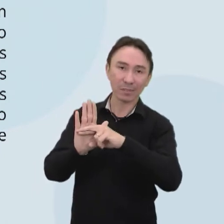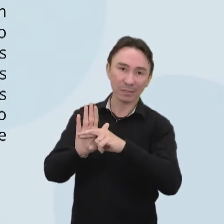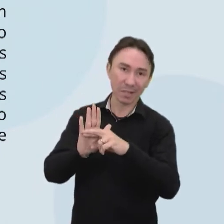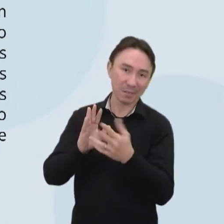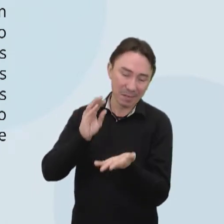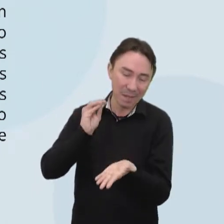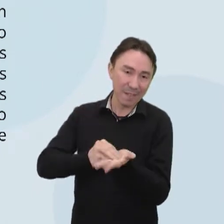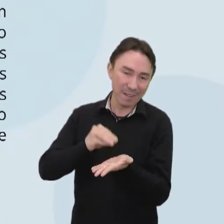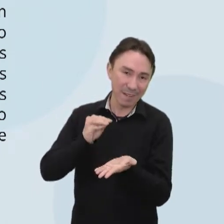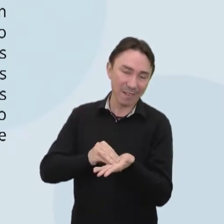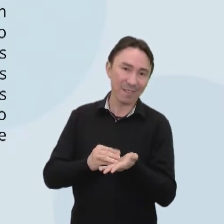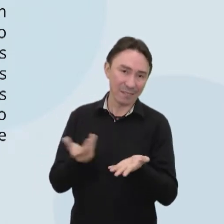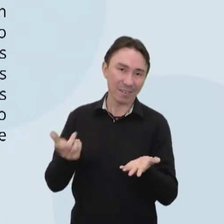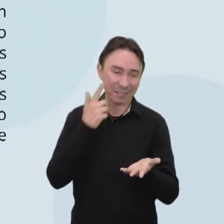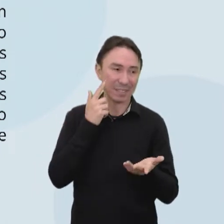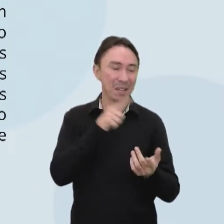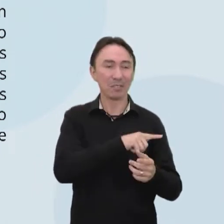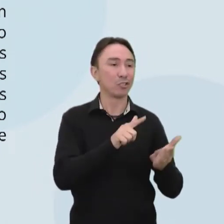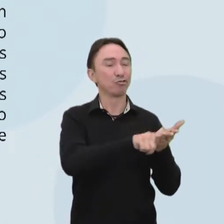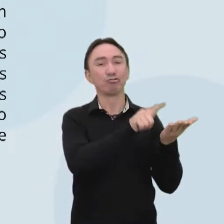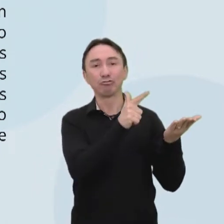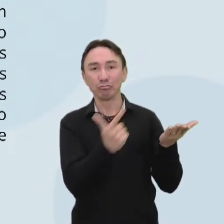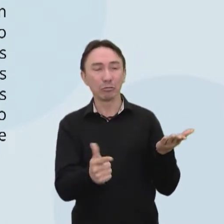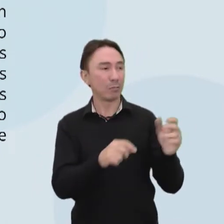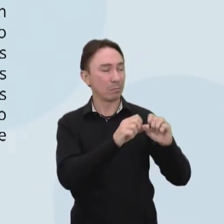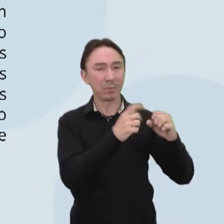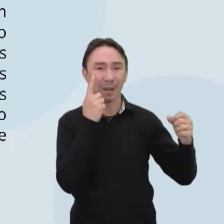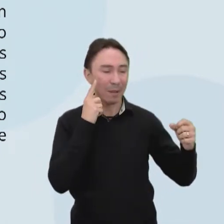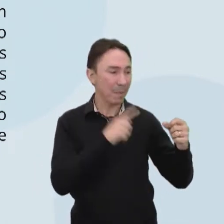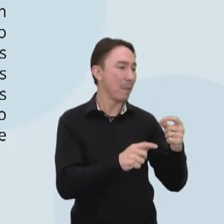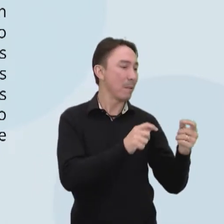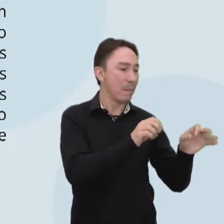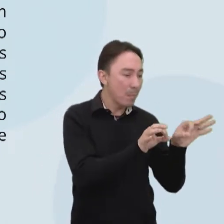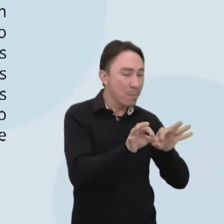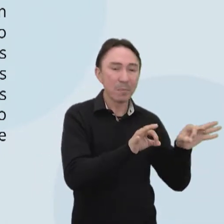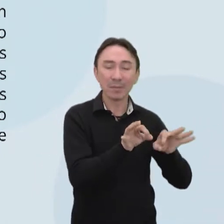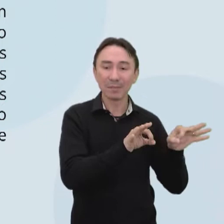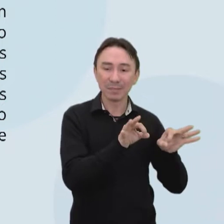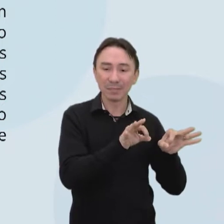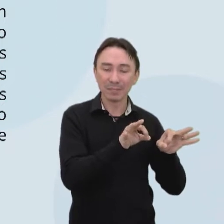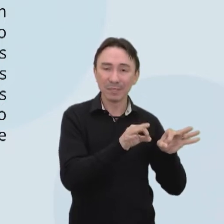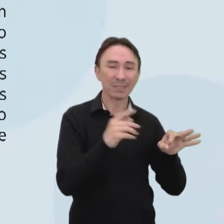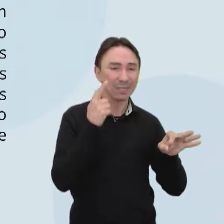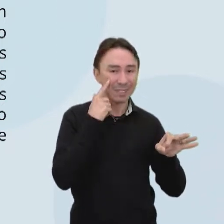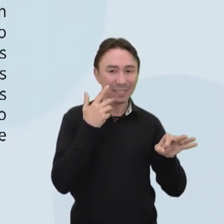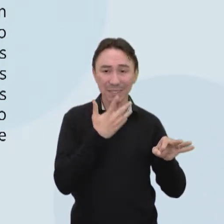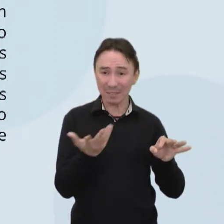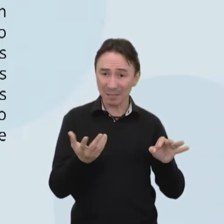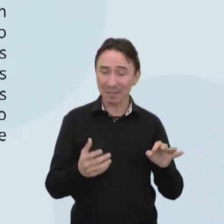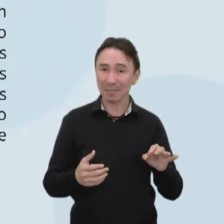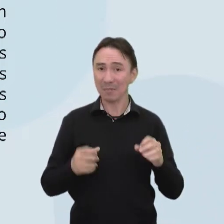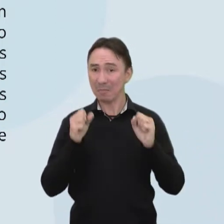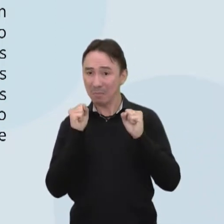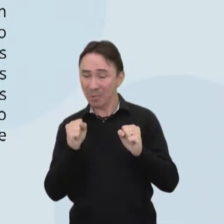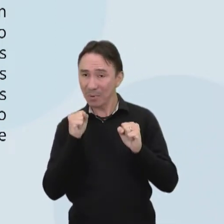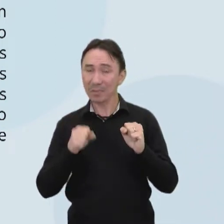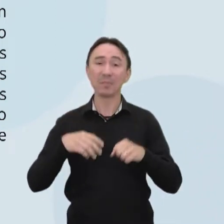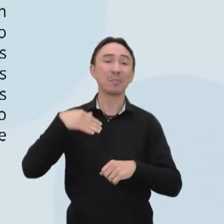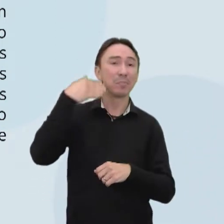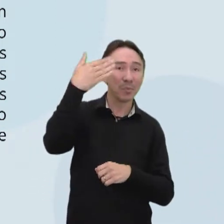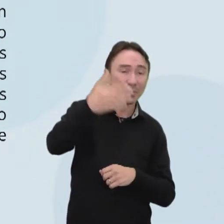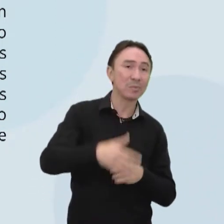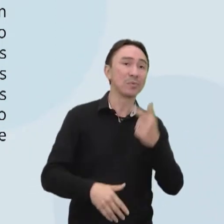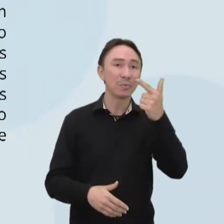geral, nas redações dos grandes jornais. Iniciativas como essa podem ser replicadas para aumentar esse tipo de